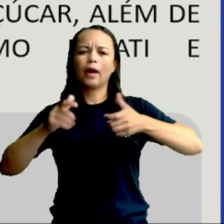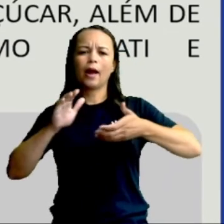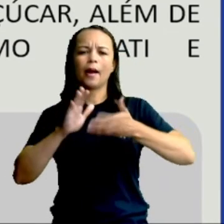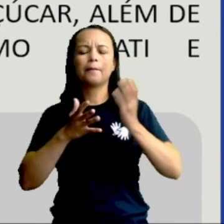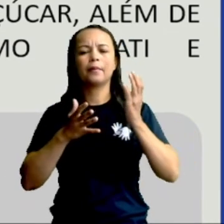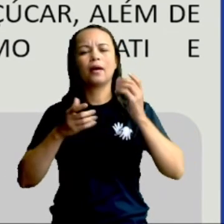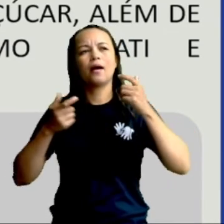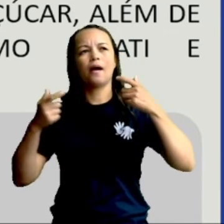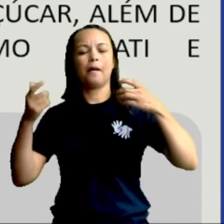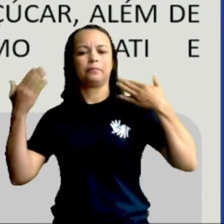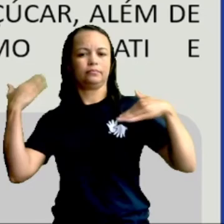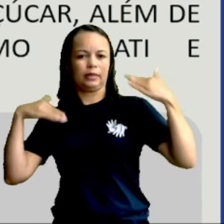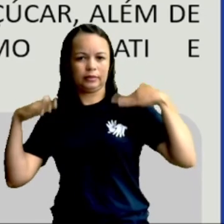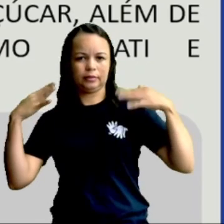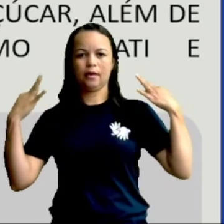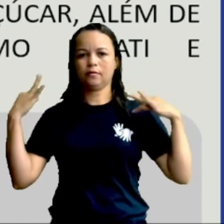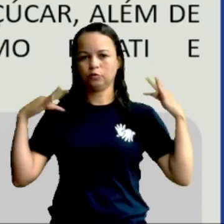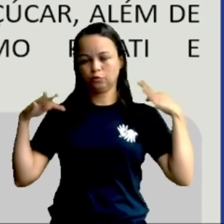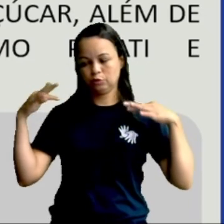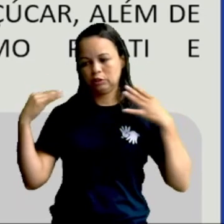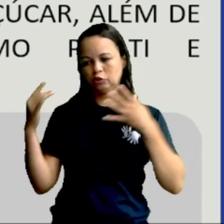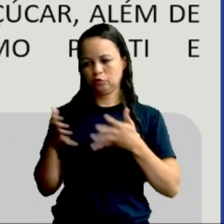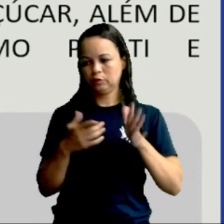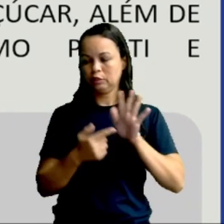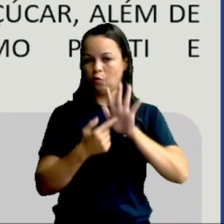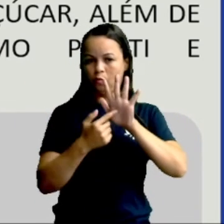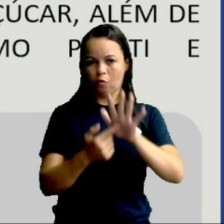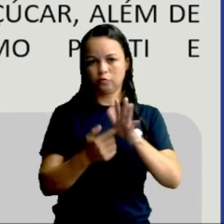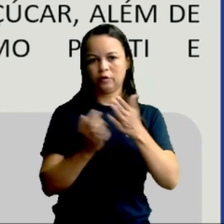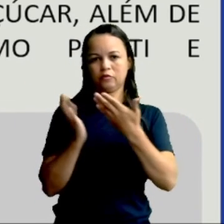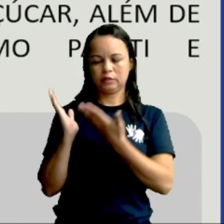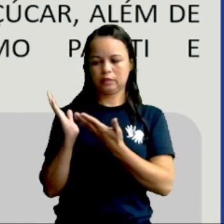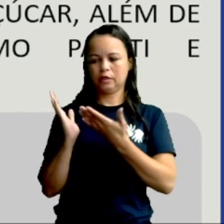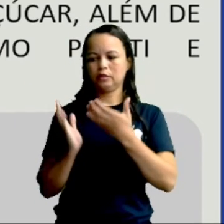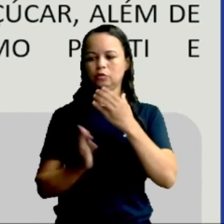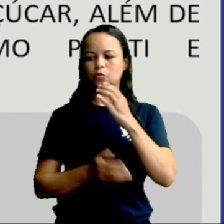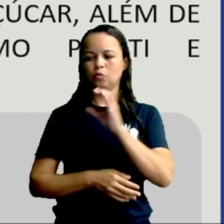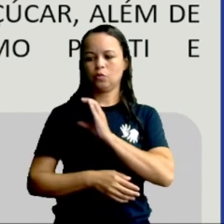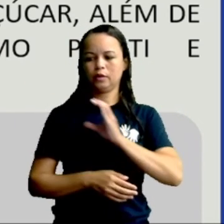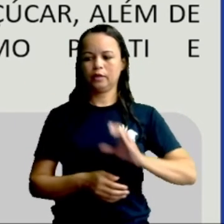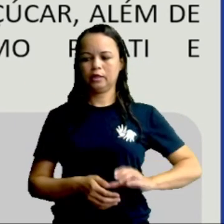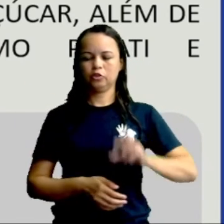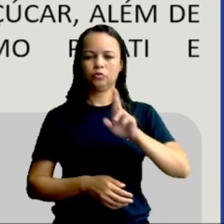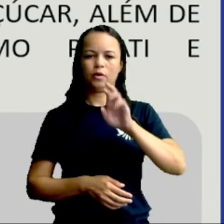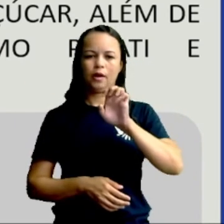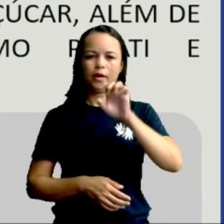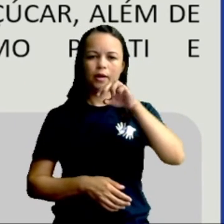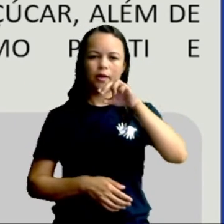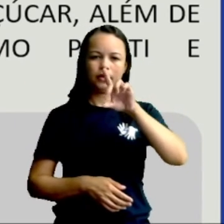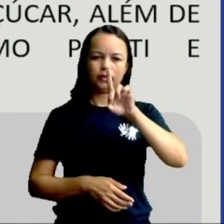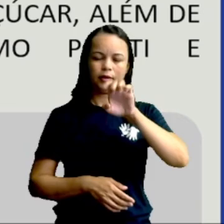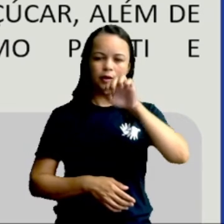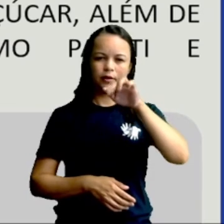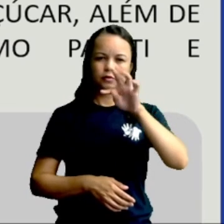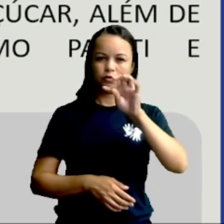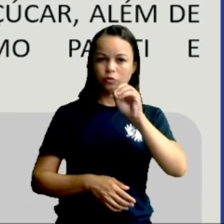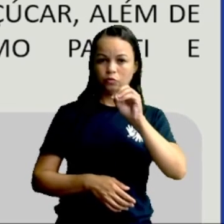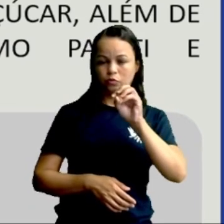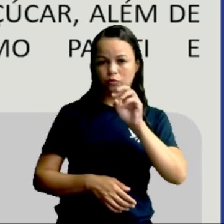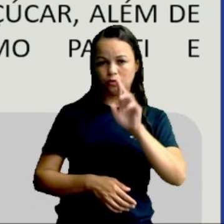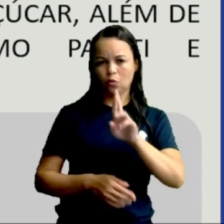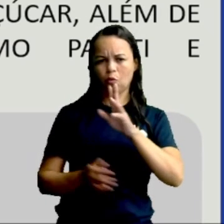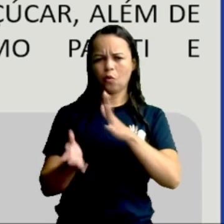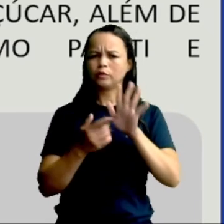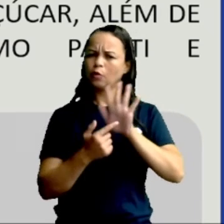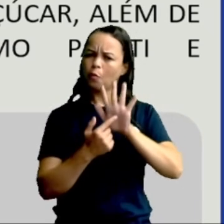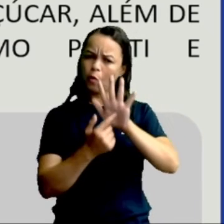e Petrópolis. Na imagem tem o Cristo Redentor. Essas imagens sobre o Rio de Janeiro, elas são muito comuns,